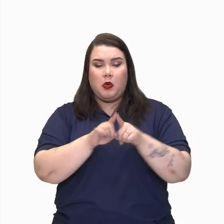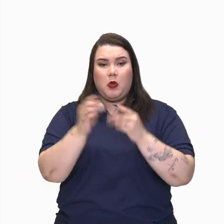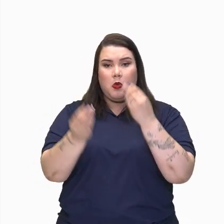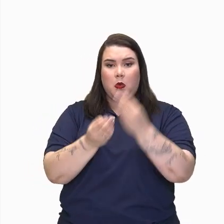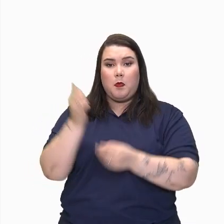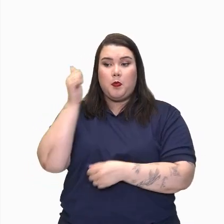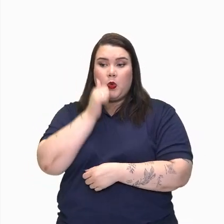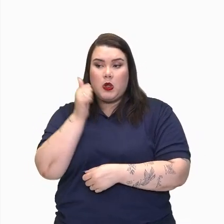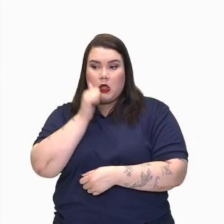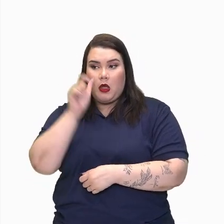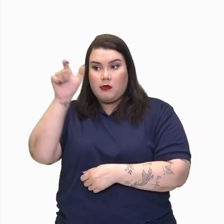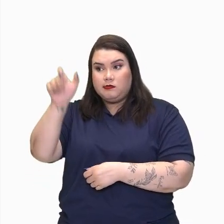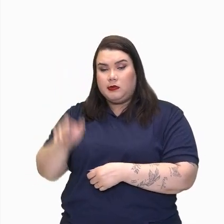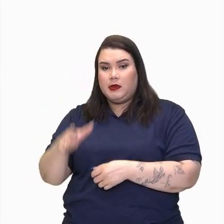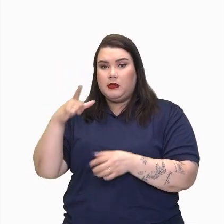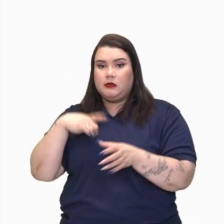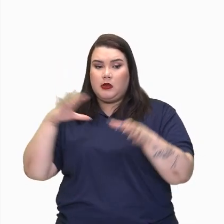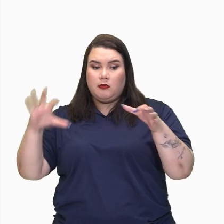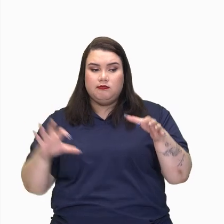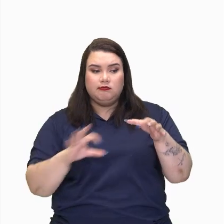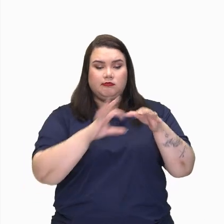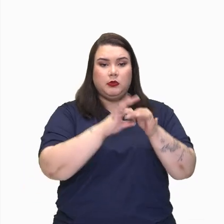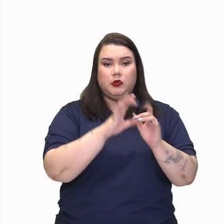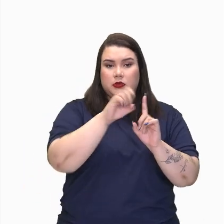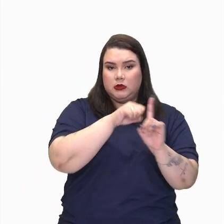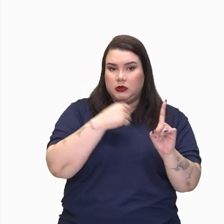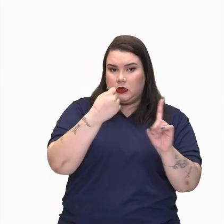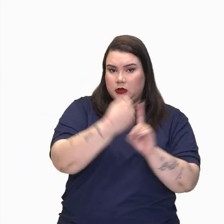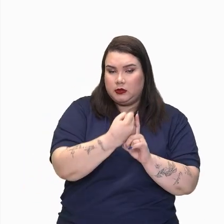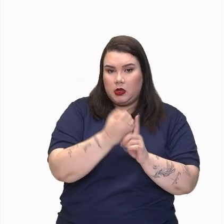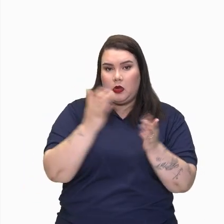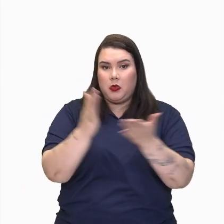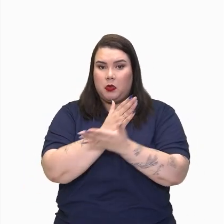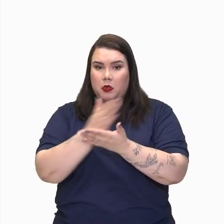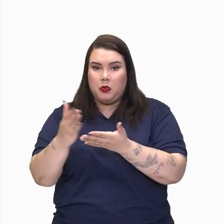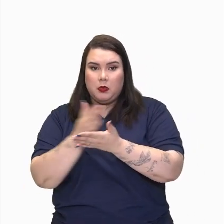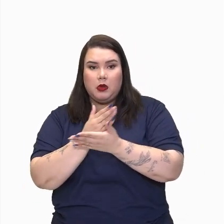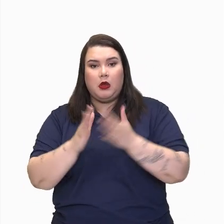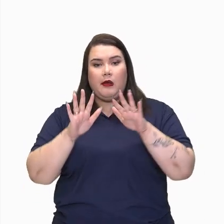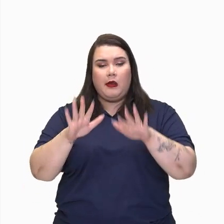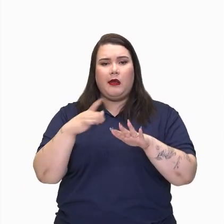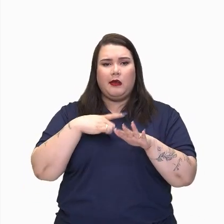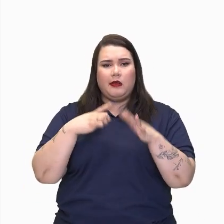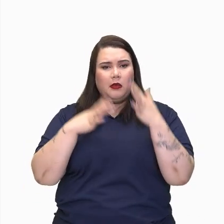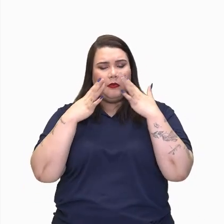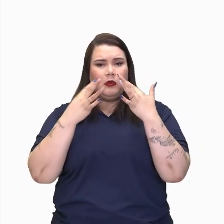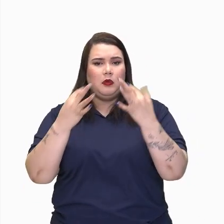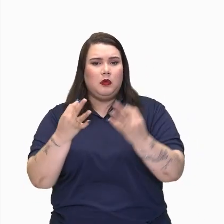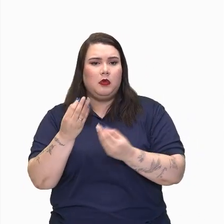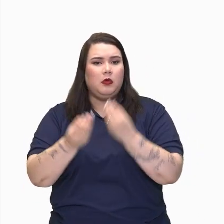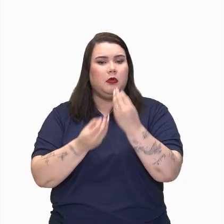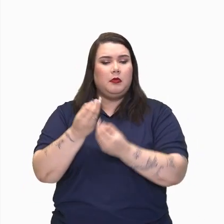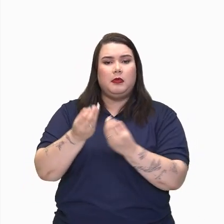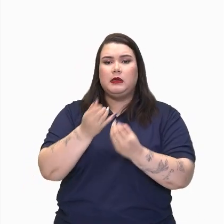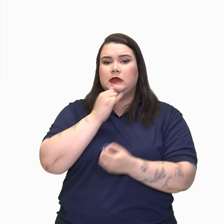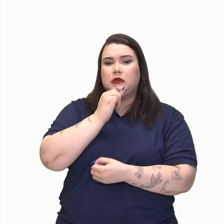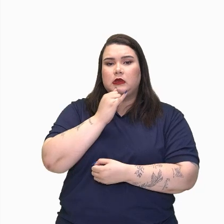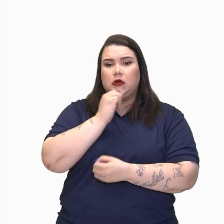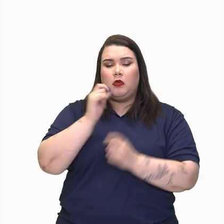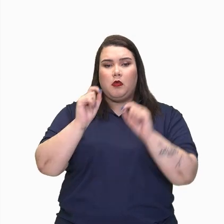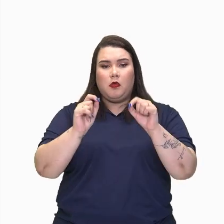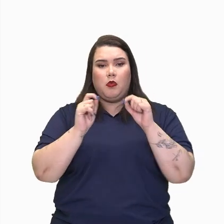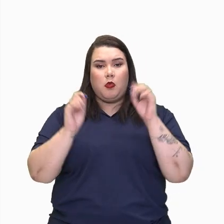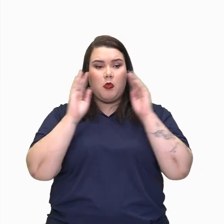a forma como as mulheres têm se inserido na sociedade. Algumas permanências, porém, chamam a atenção, como